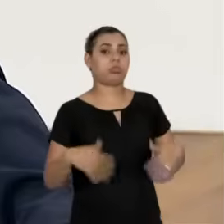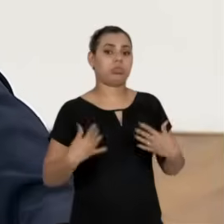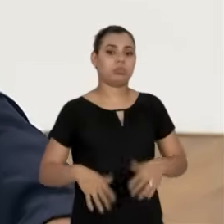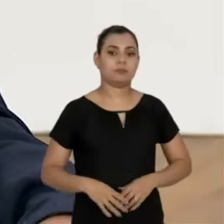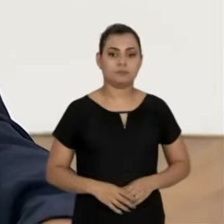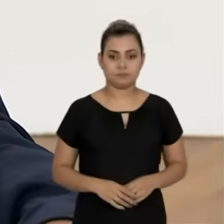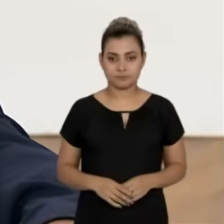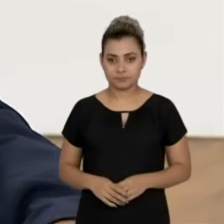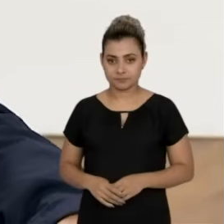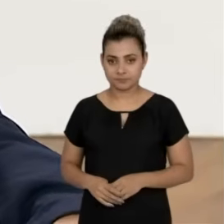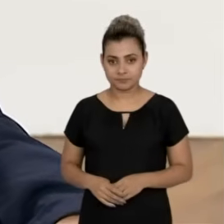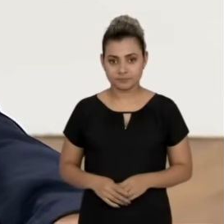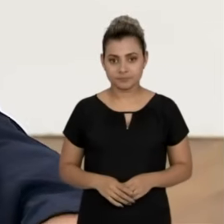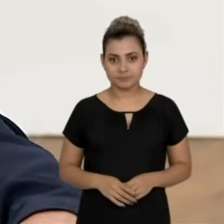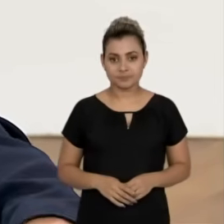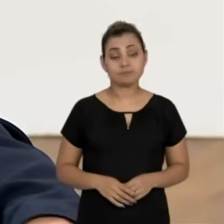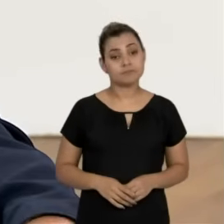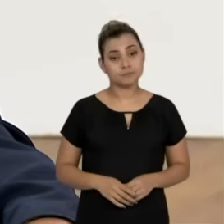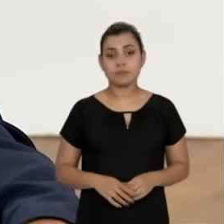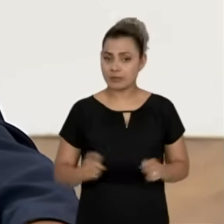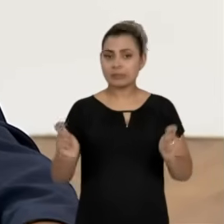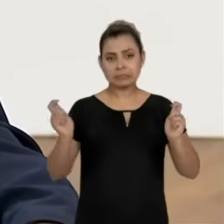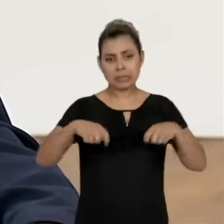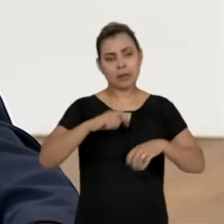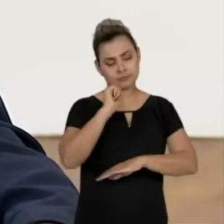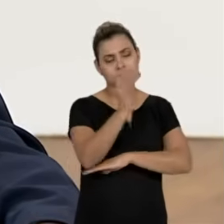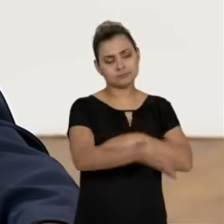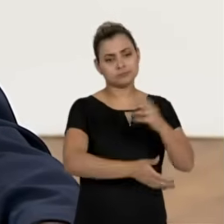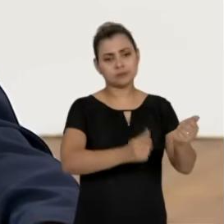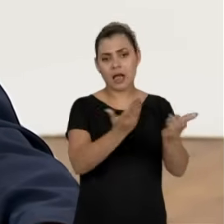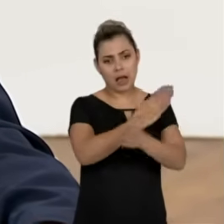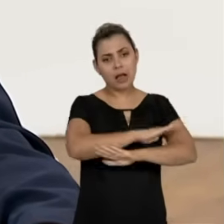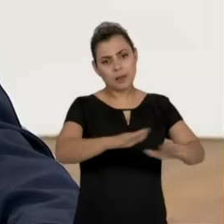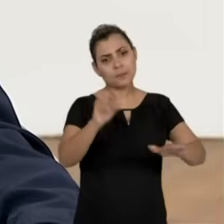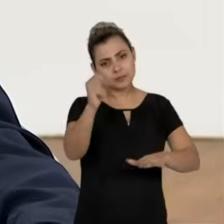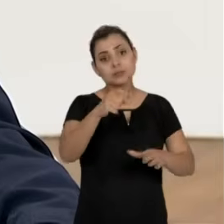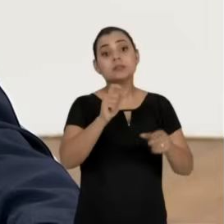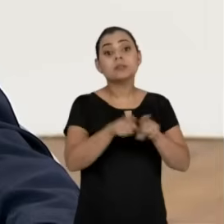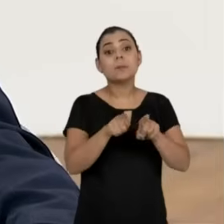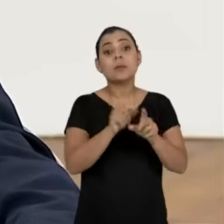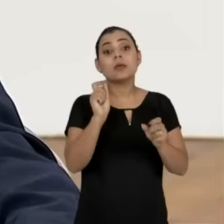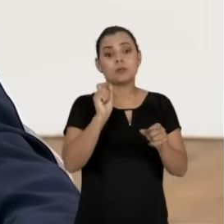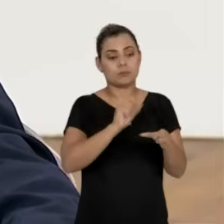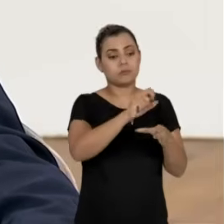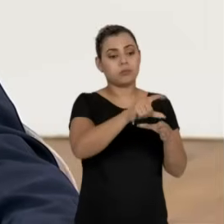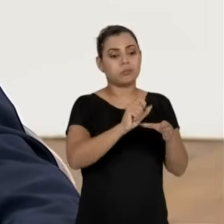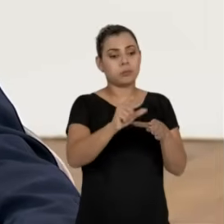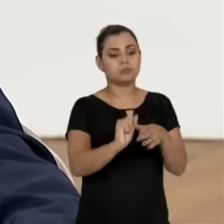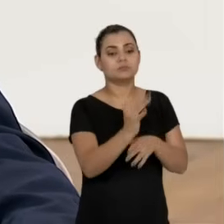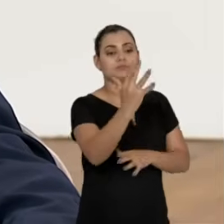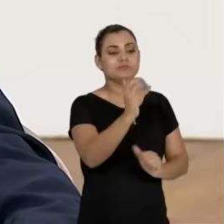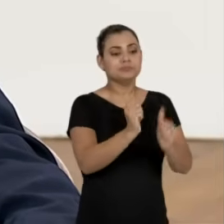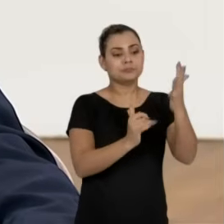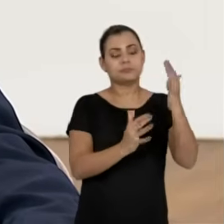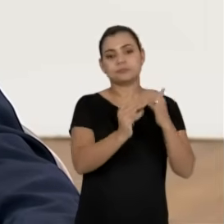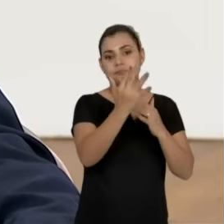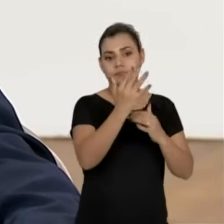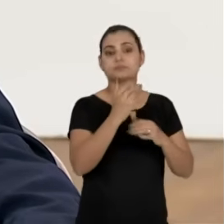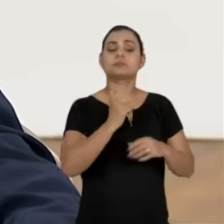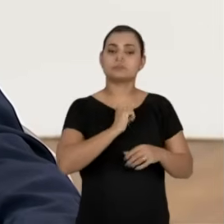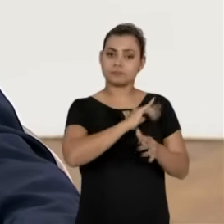Eu acho que não só dá para acabar com o desmatamento, como dá para reflorestar, né? Nós temos na Amazônia